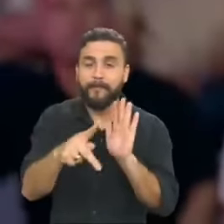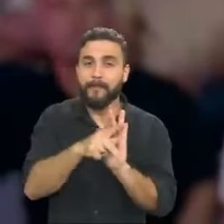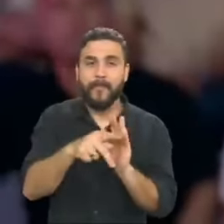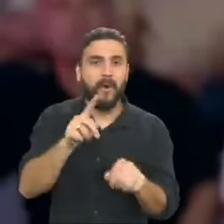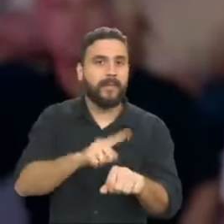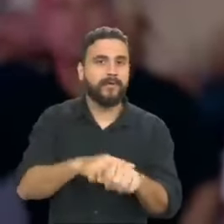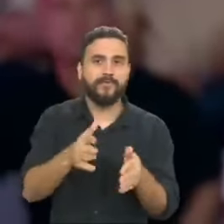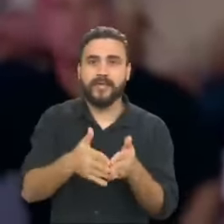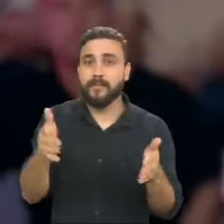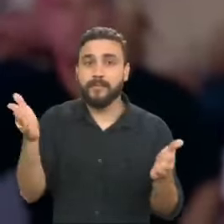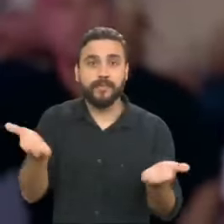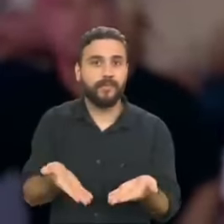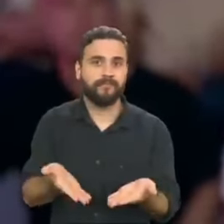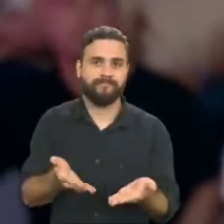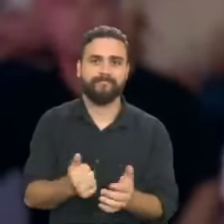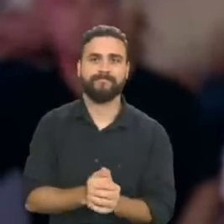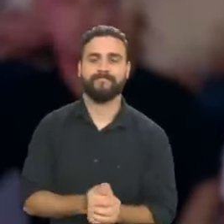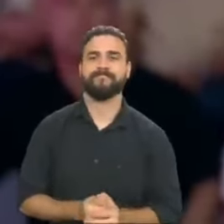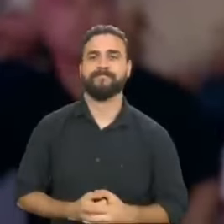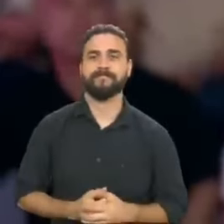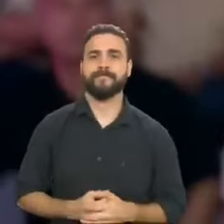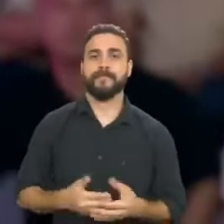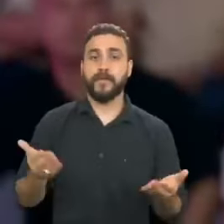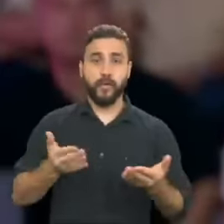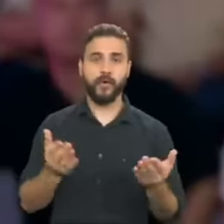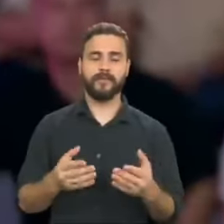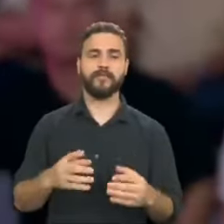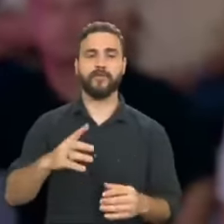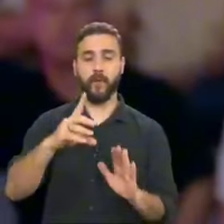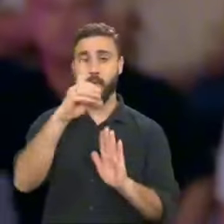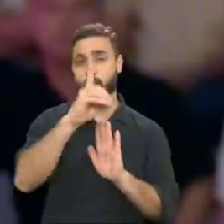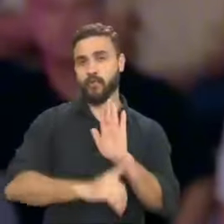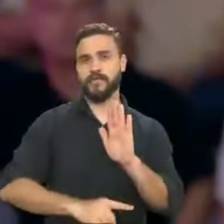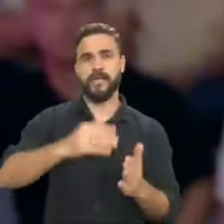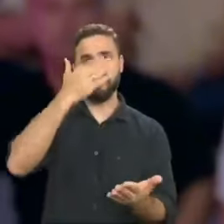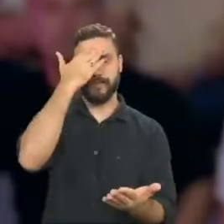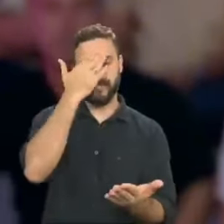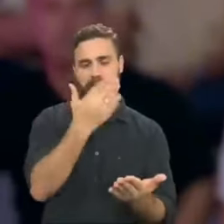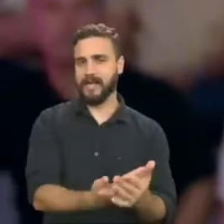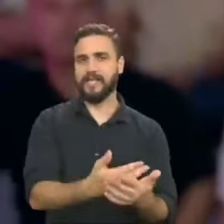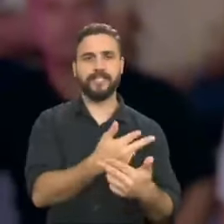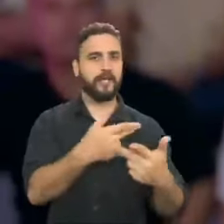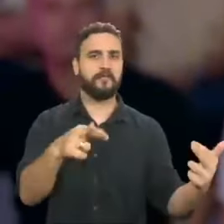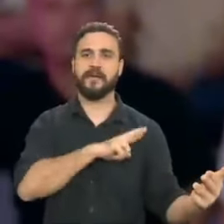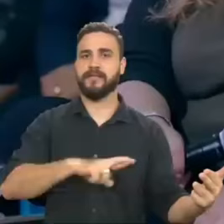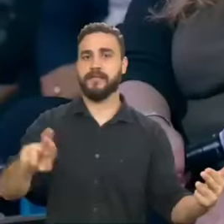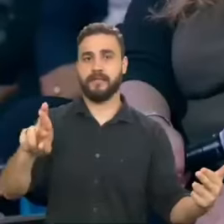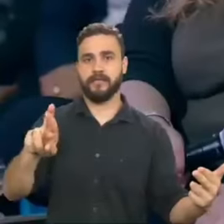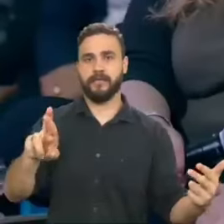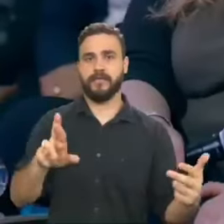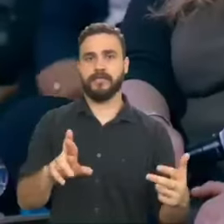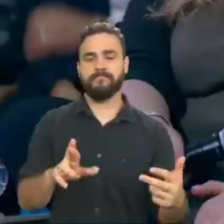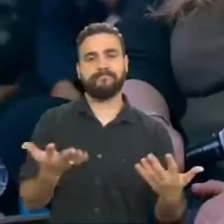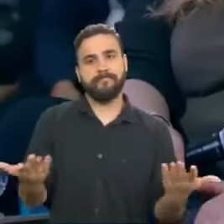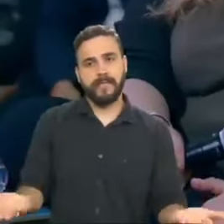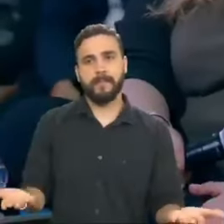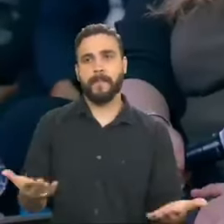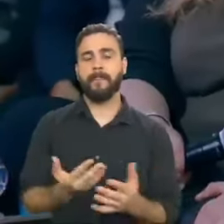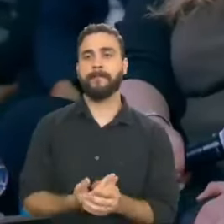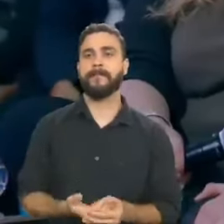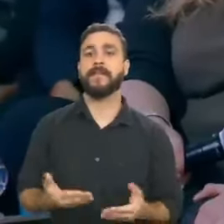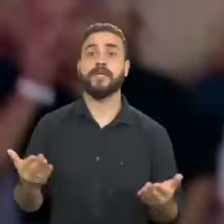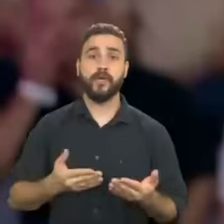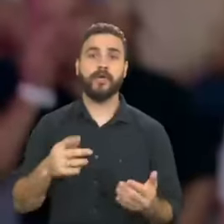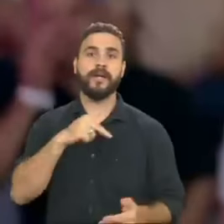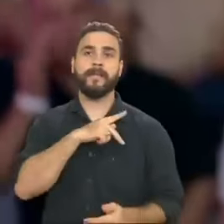ter a sua fé, né? Professar a sua fé. Mas a gente, e essa palavra que o Davi fala, eu acho isso interessantíssimo, porque